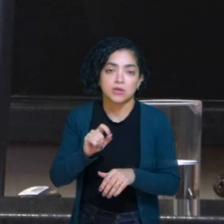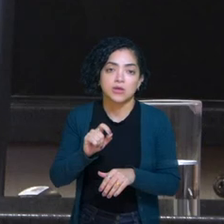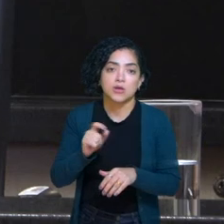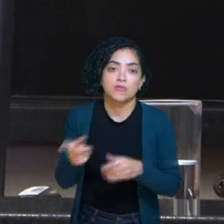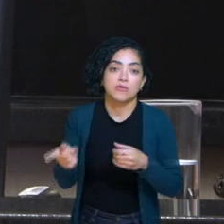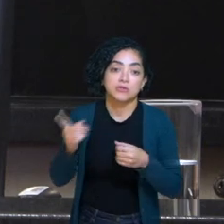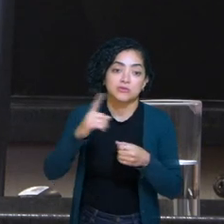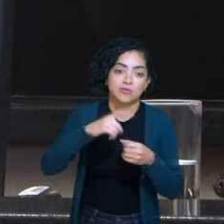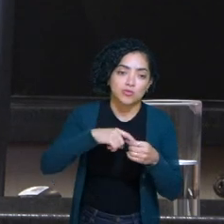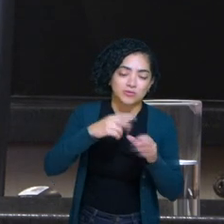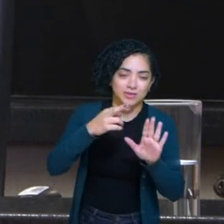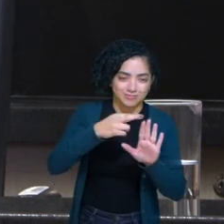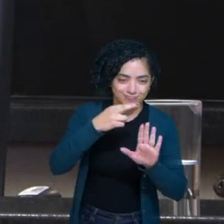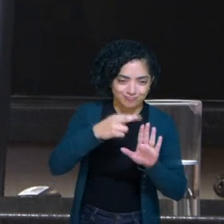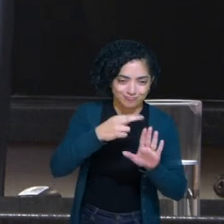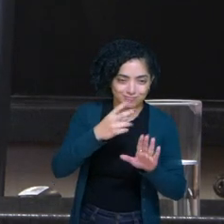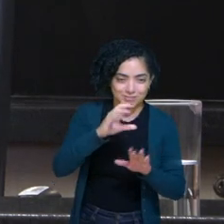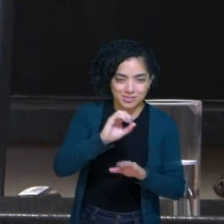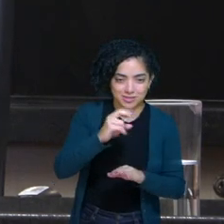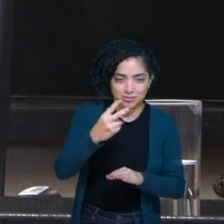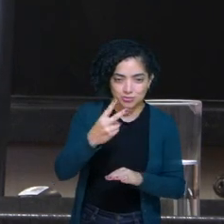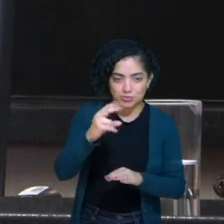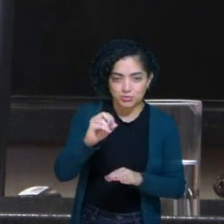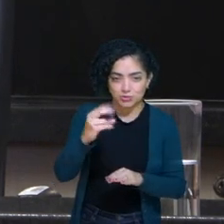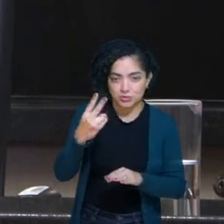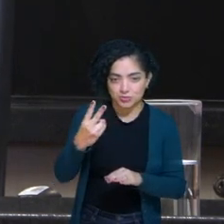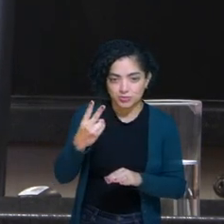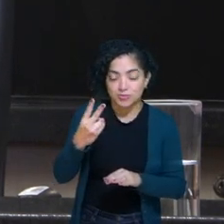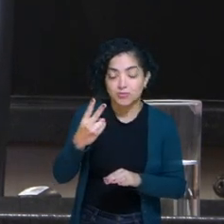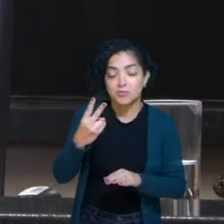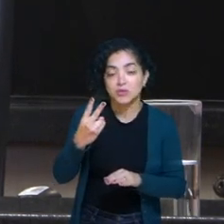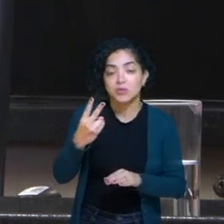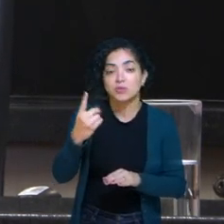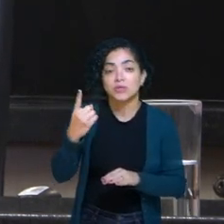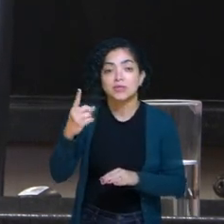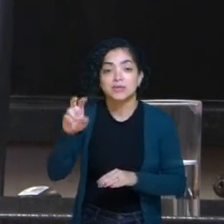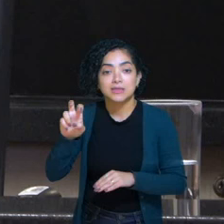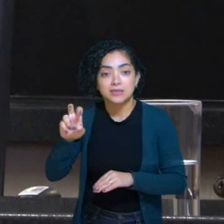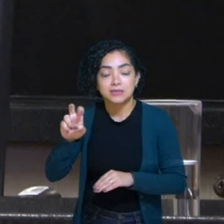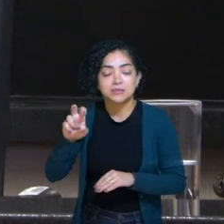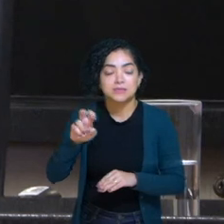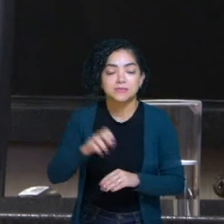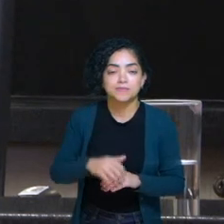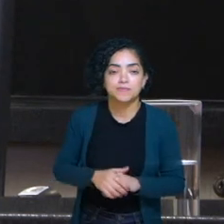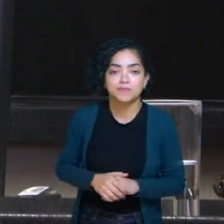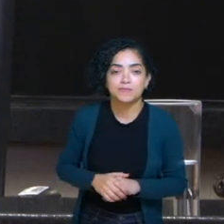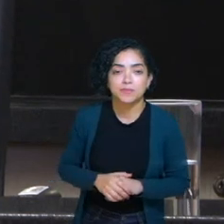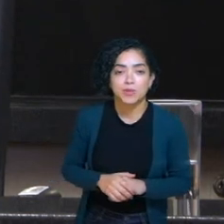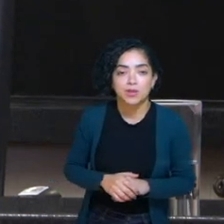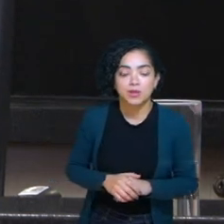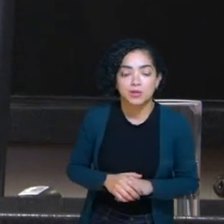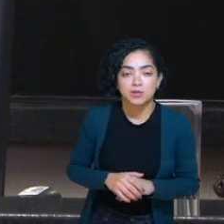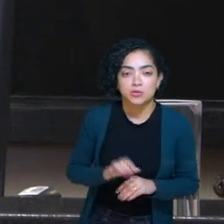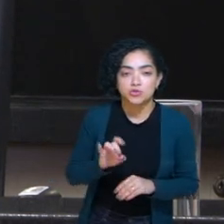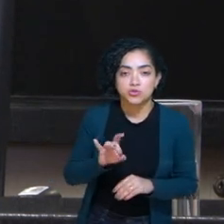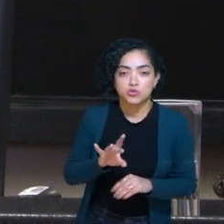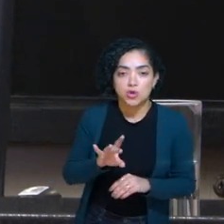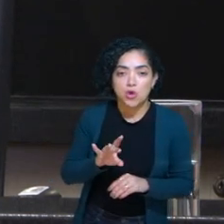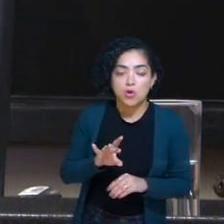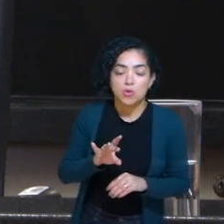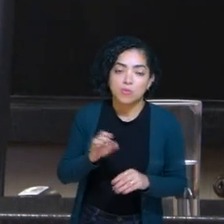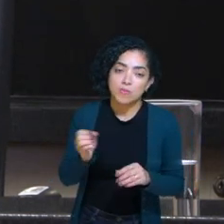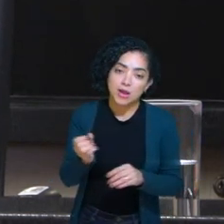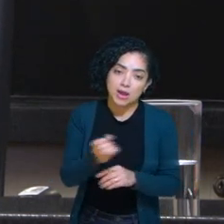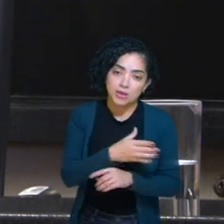02 2015 tá em quase em sua totalidade apenas uma